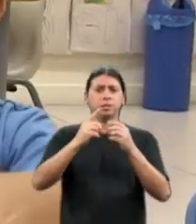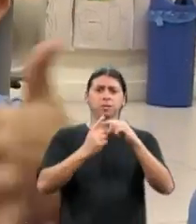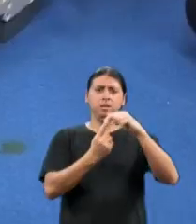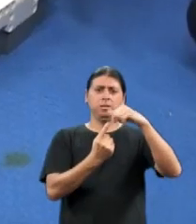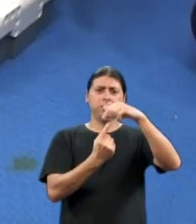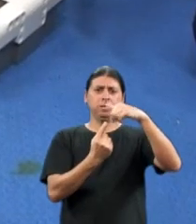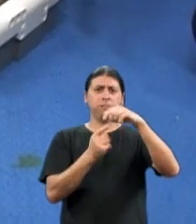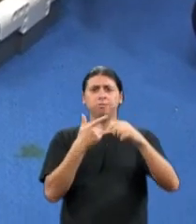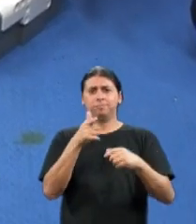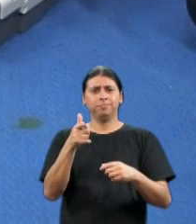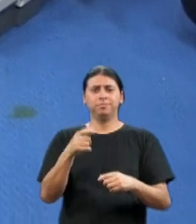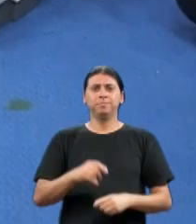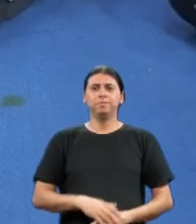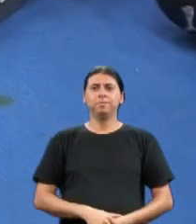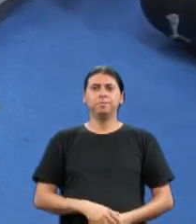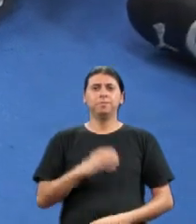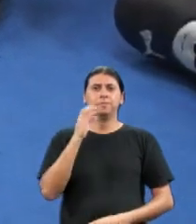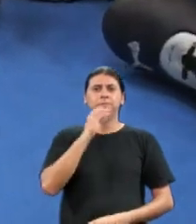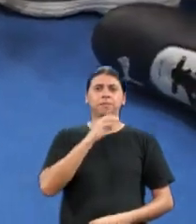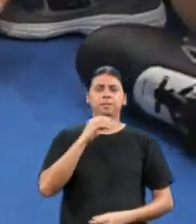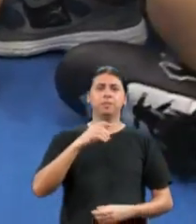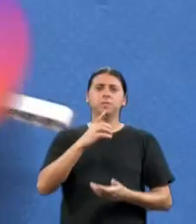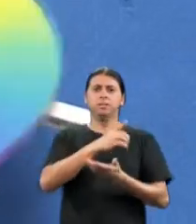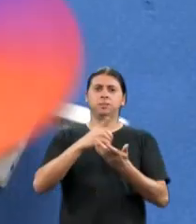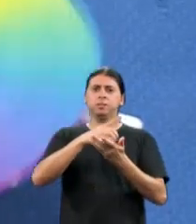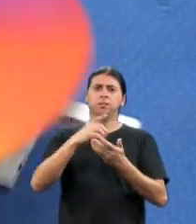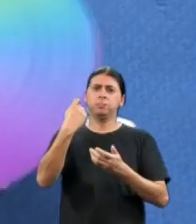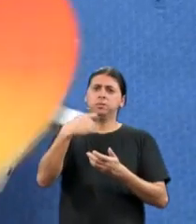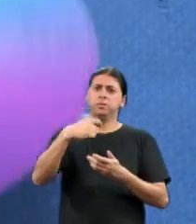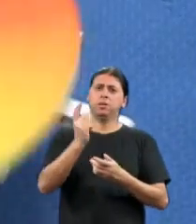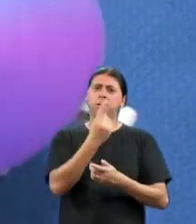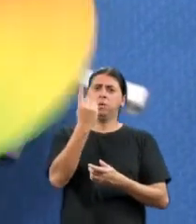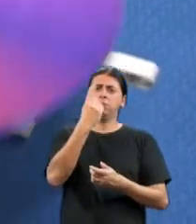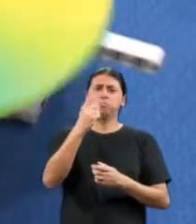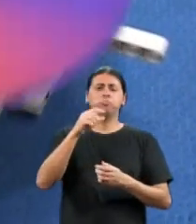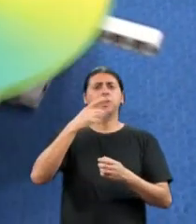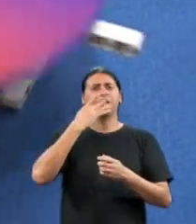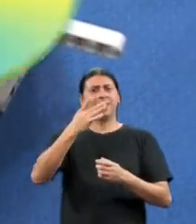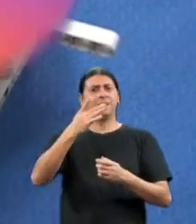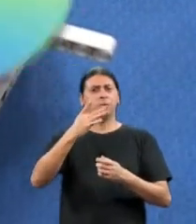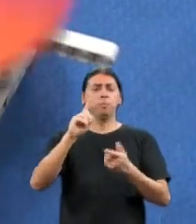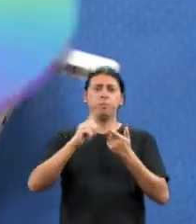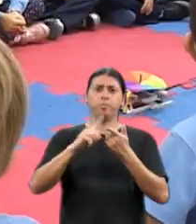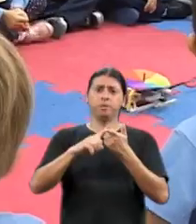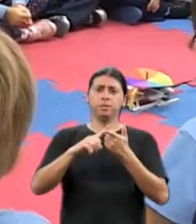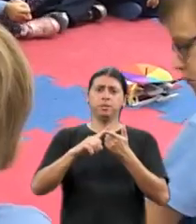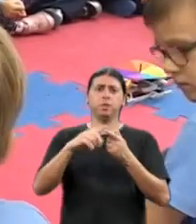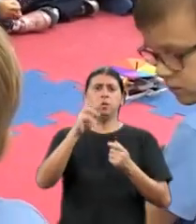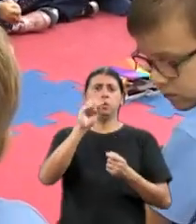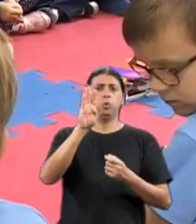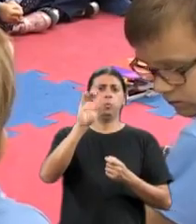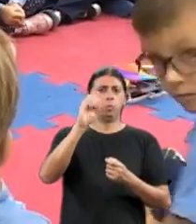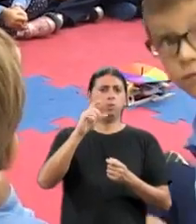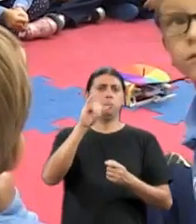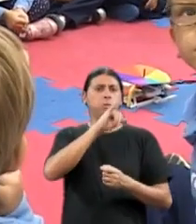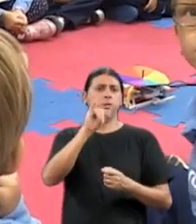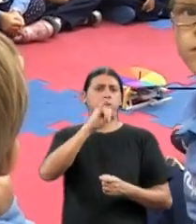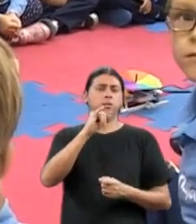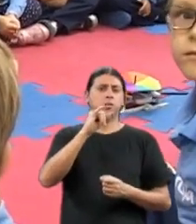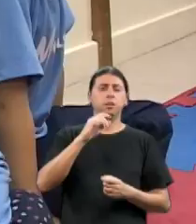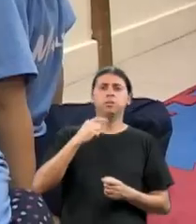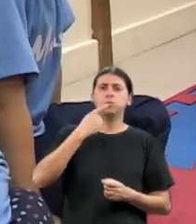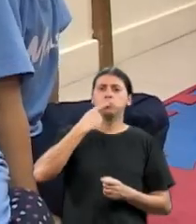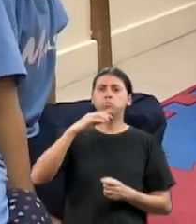deu. A velocidade do disco precisa ser alta para que ele fique branco. Por isso, o robô foi importante para que as